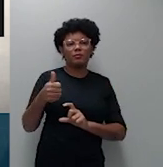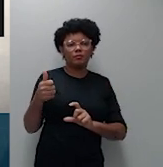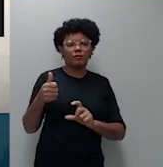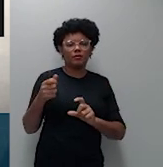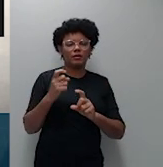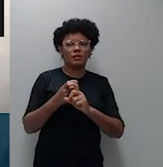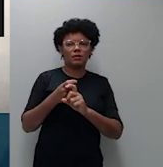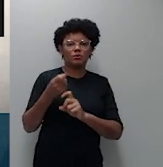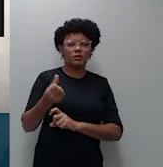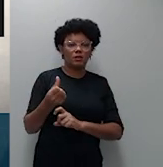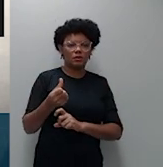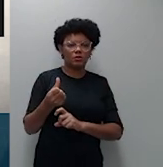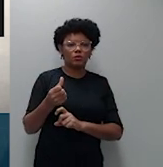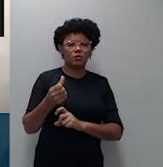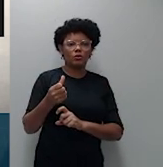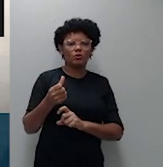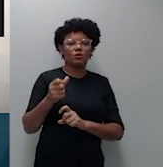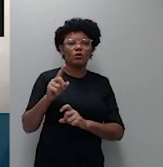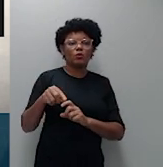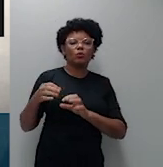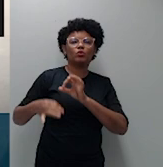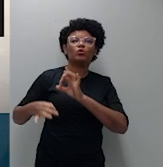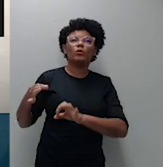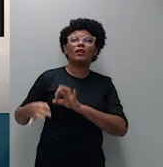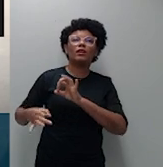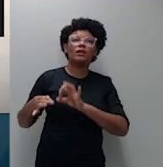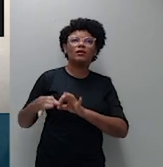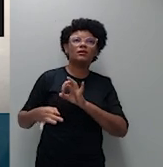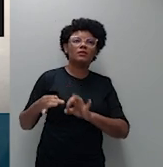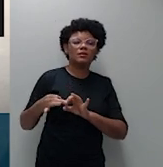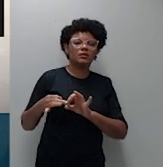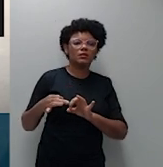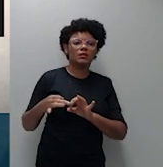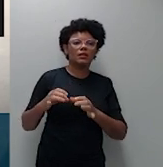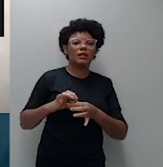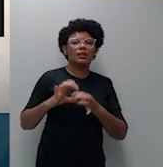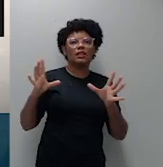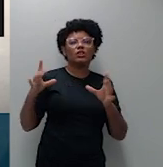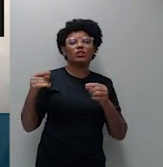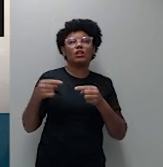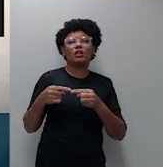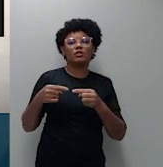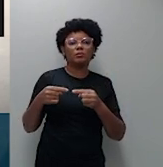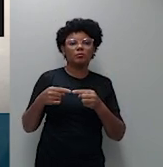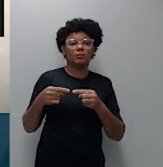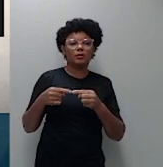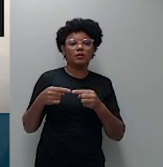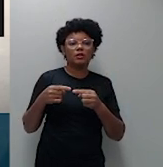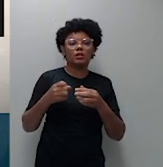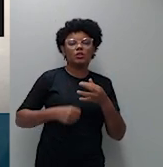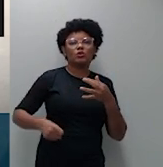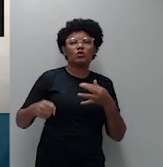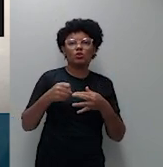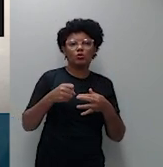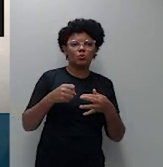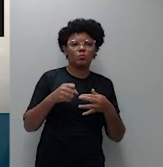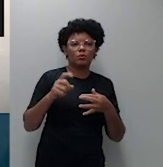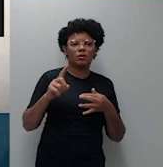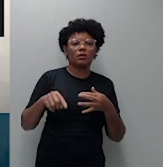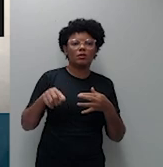segundo o qual o juiz para para deixar de aplicar enunciado de súmula ou precedente invocado pela parte